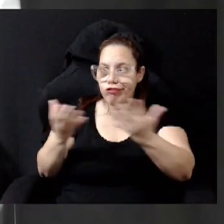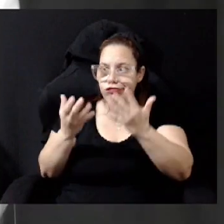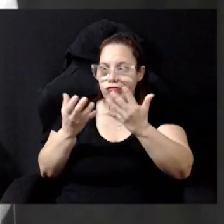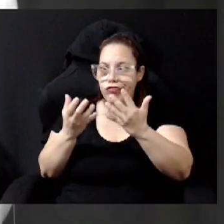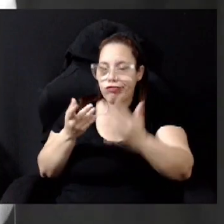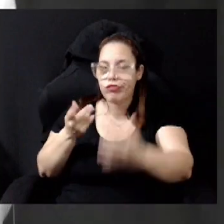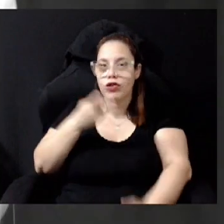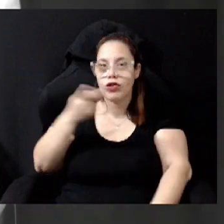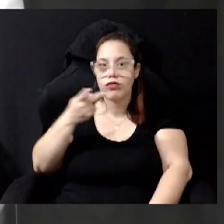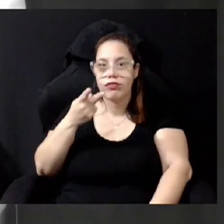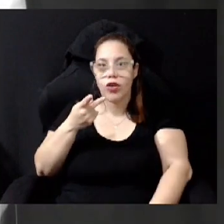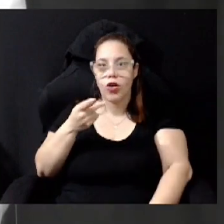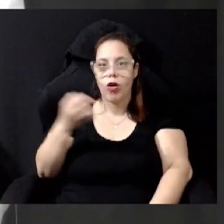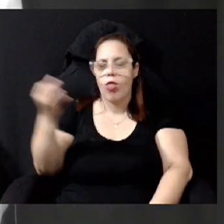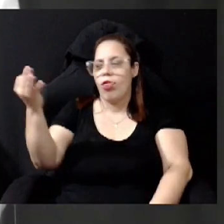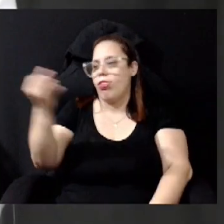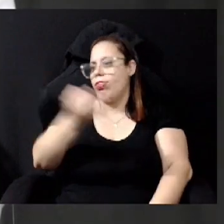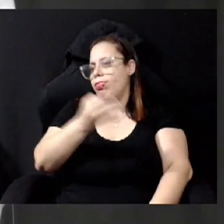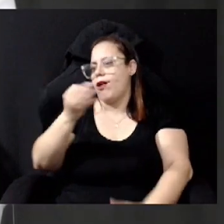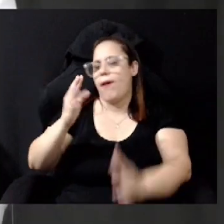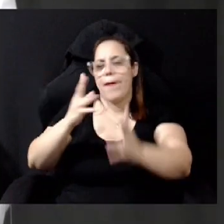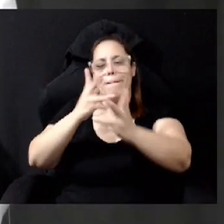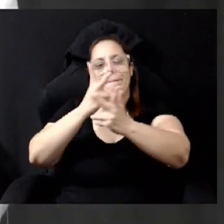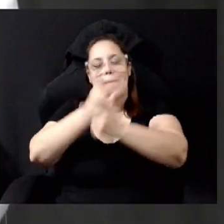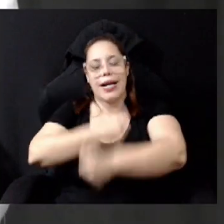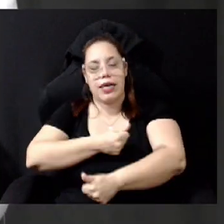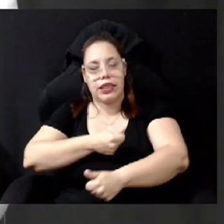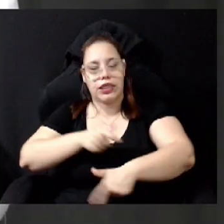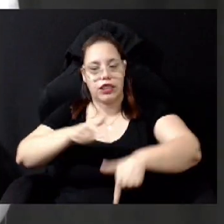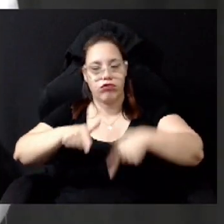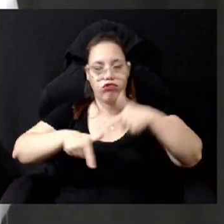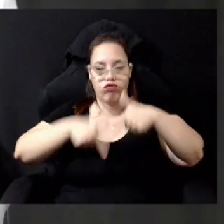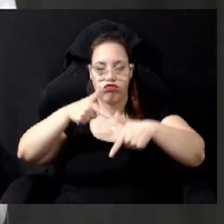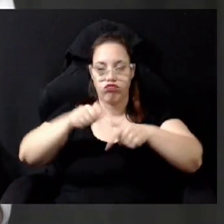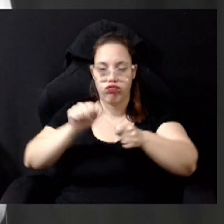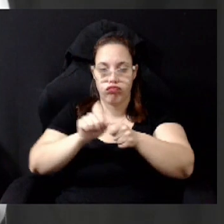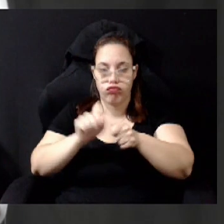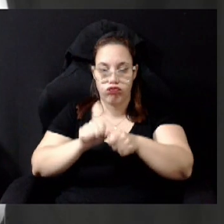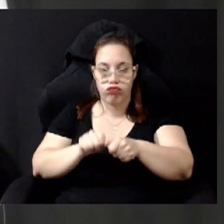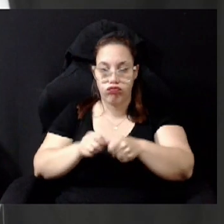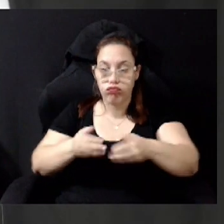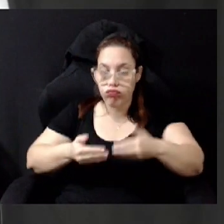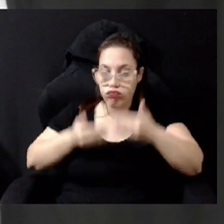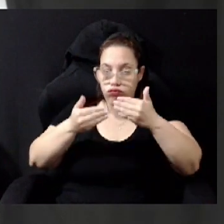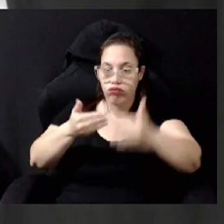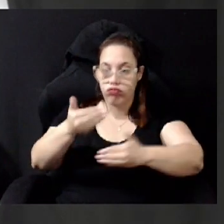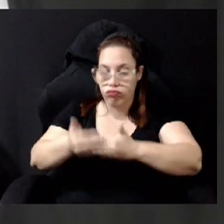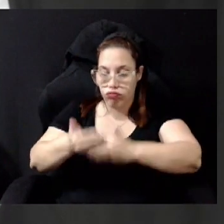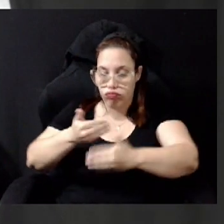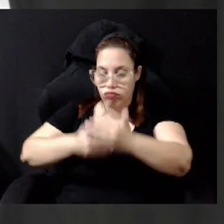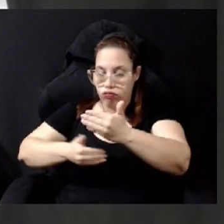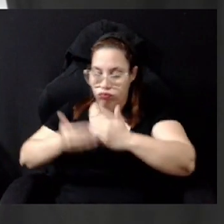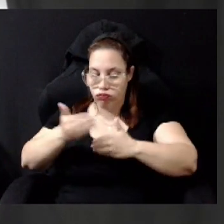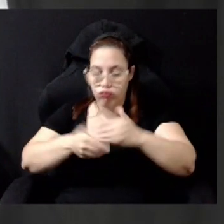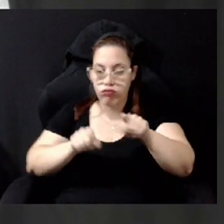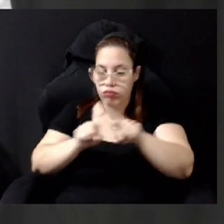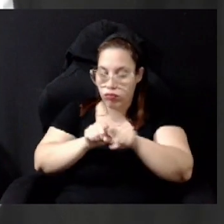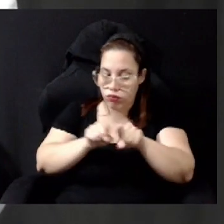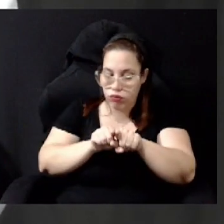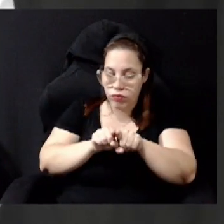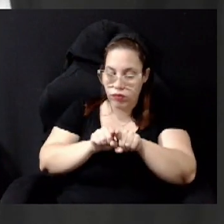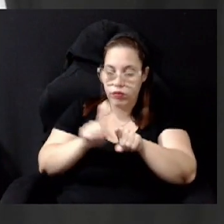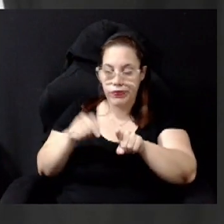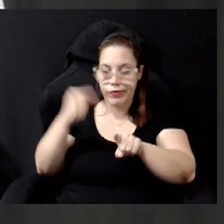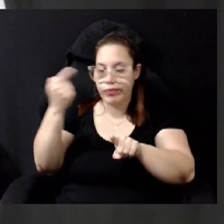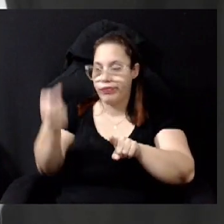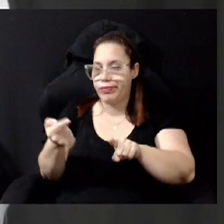É um trabalho lindo, maravilhoso que vem sendo feito e nós estamos colaborando. Também em outros